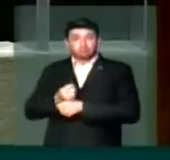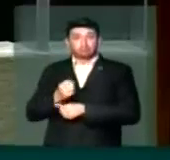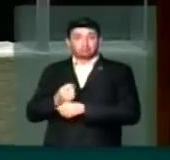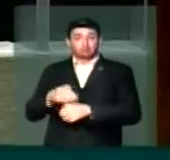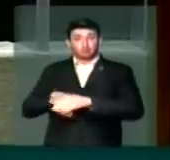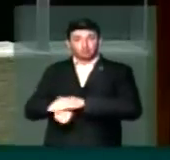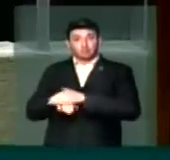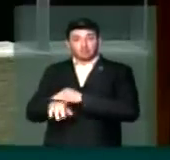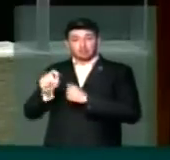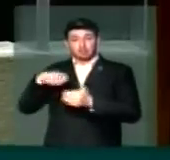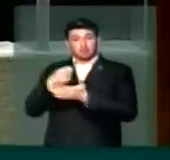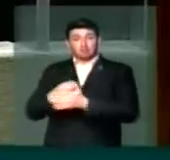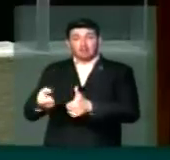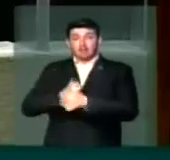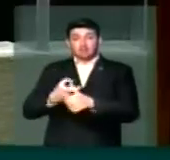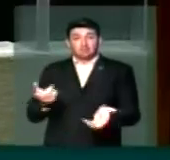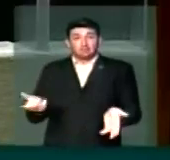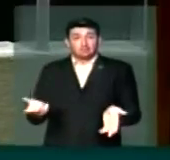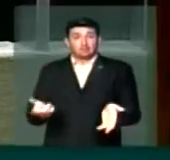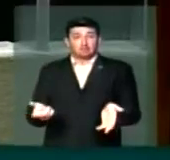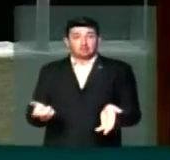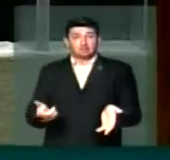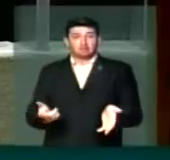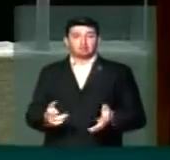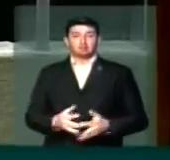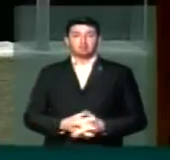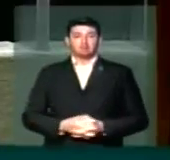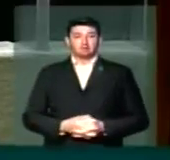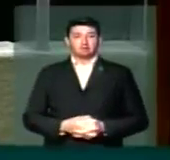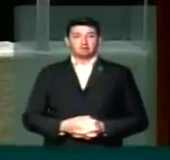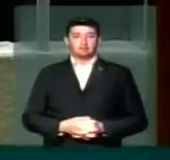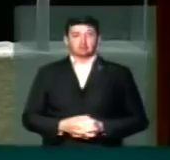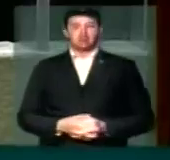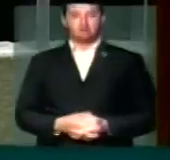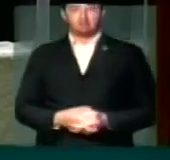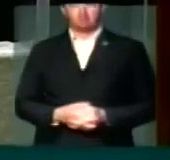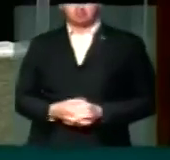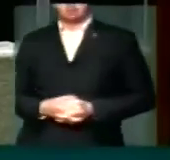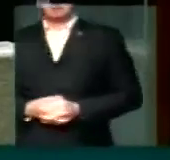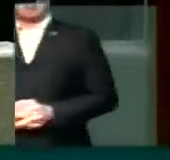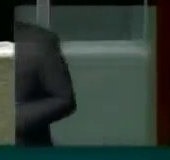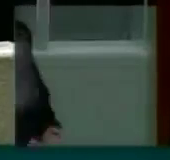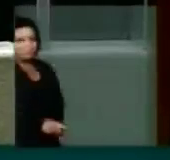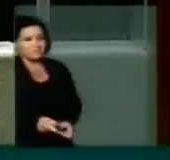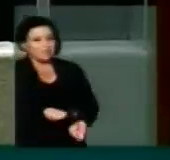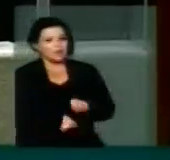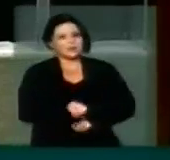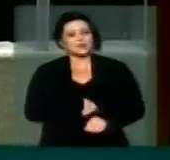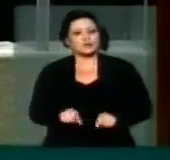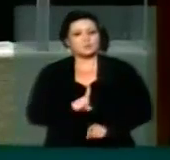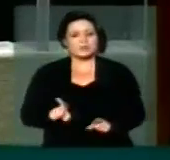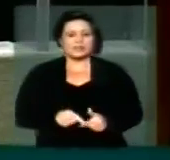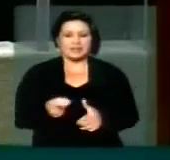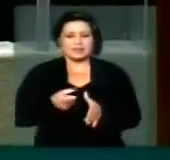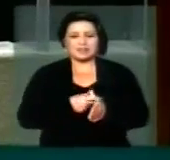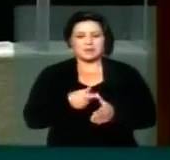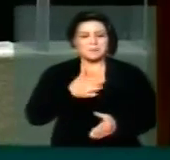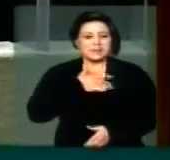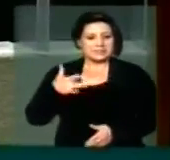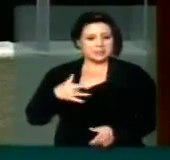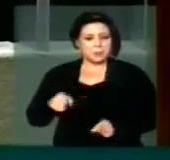de juntar dinheiro para pagar juros da dívida pública. É isso, economia, não para a saúde, para a